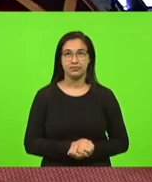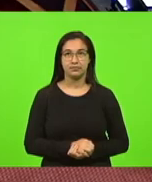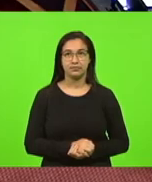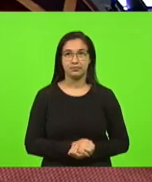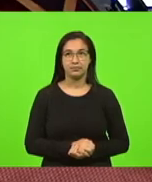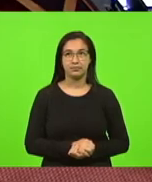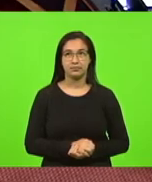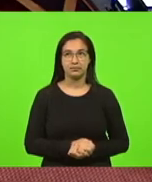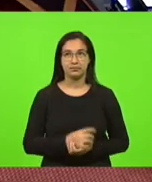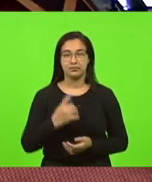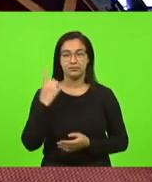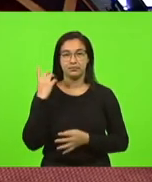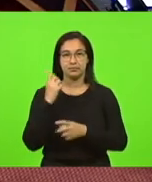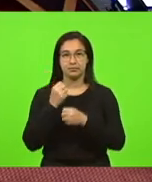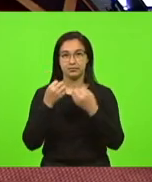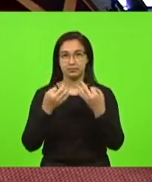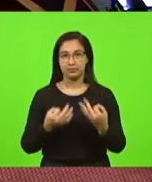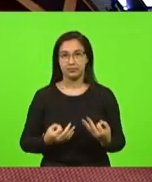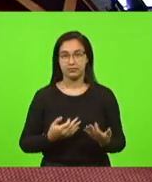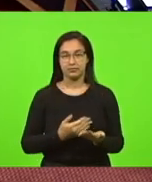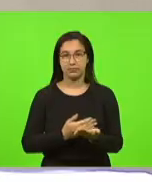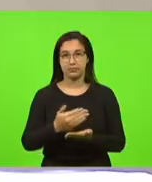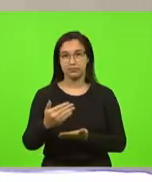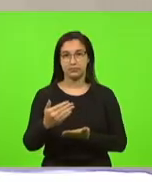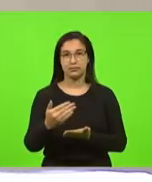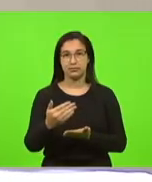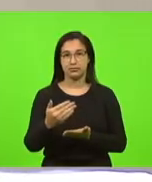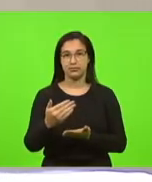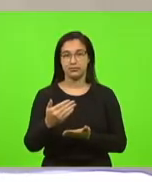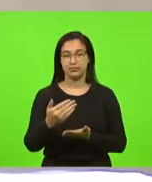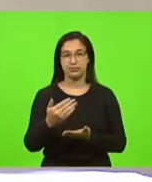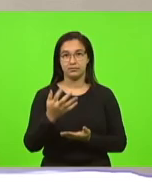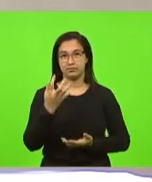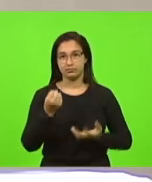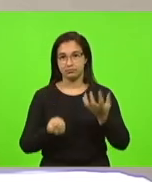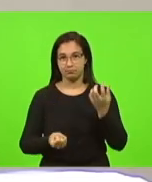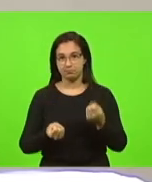Havendo quórum, passamos à deliberação das matérias da ordem do dia.